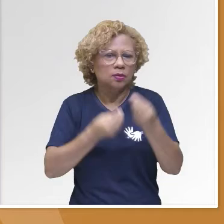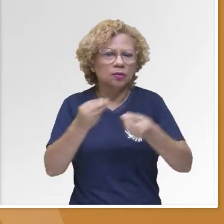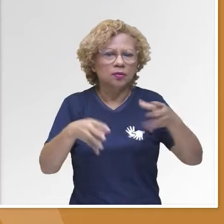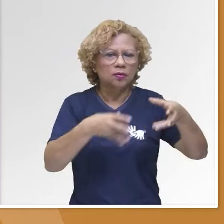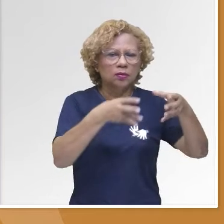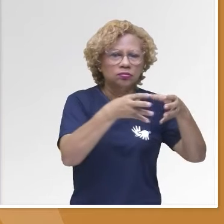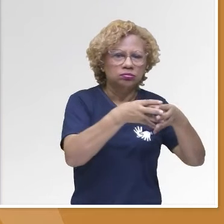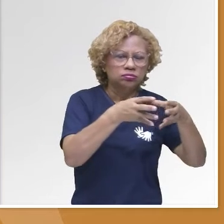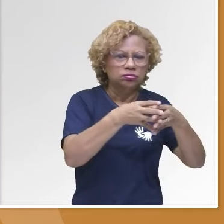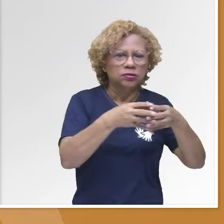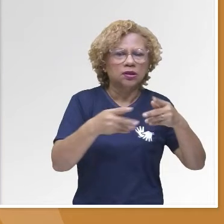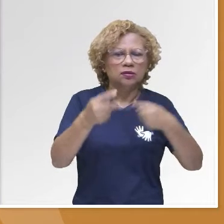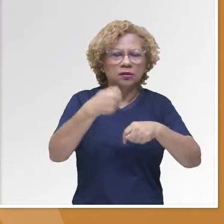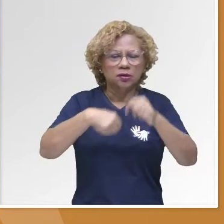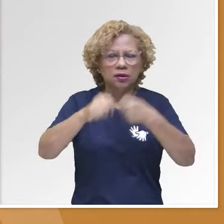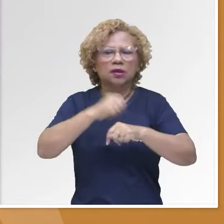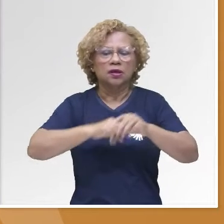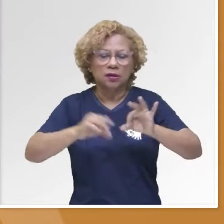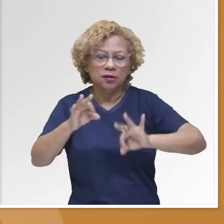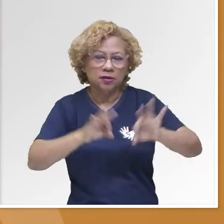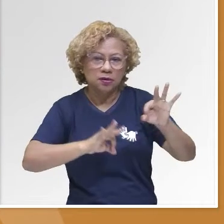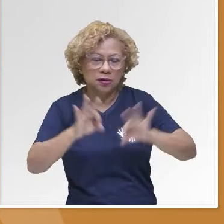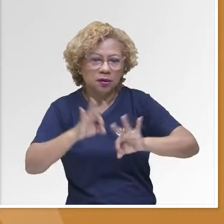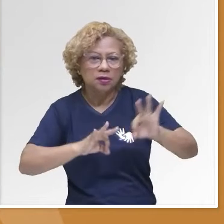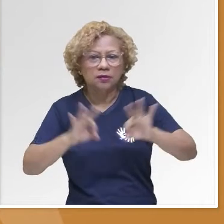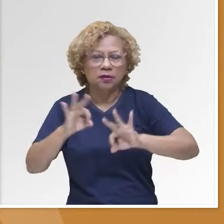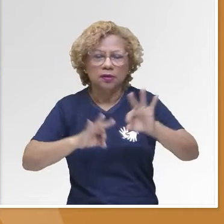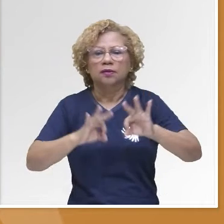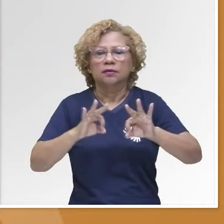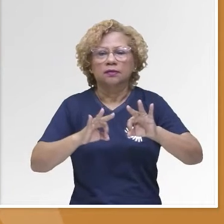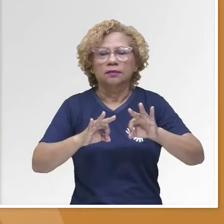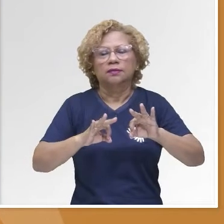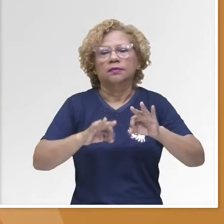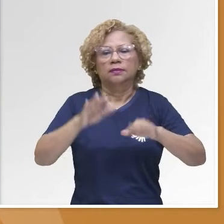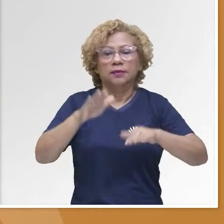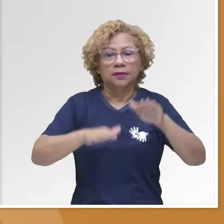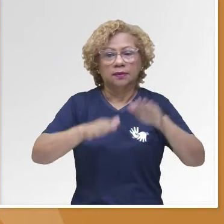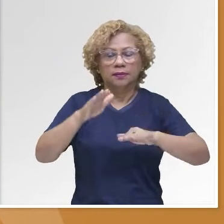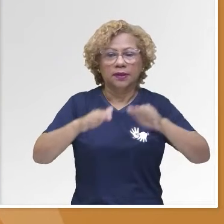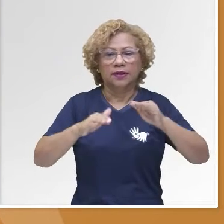econômicos podem se organizar em diferentes níveis.